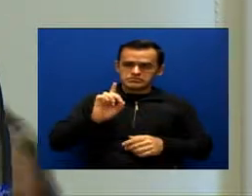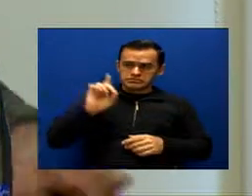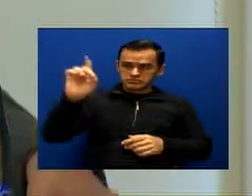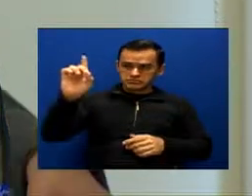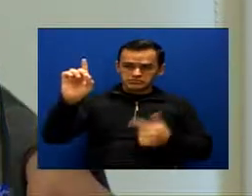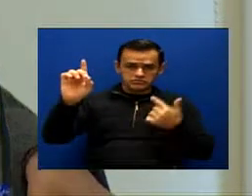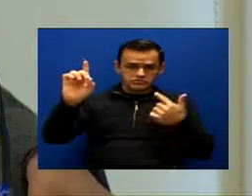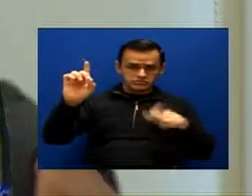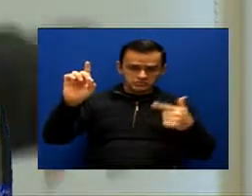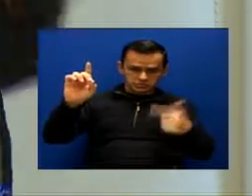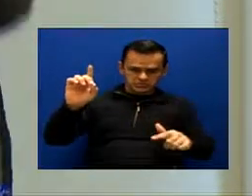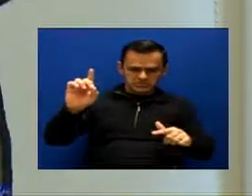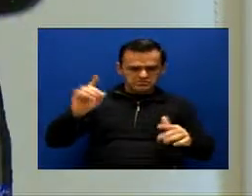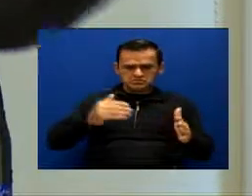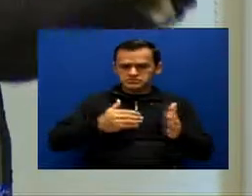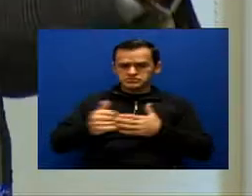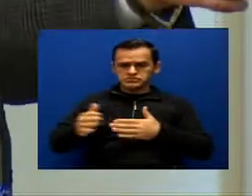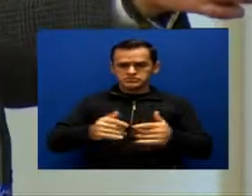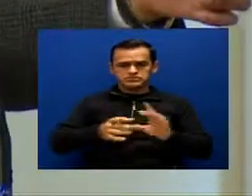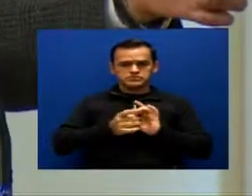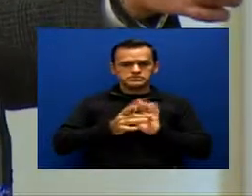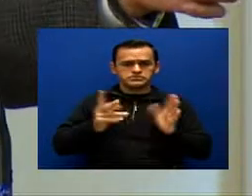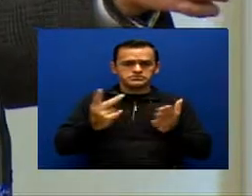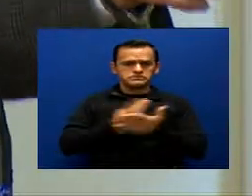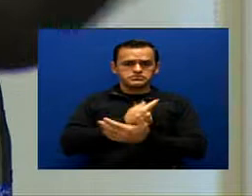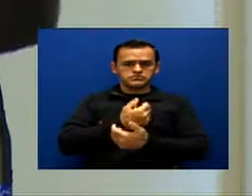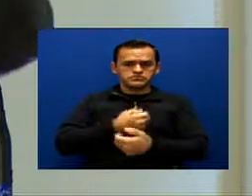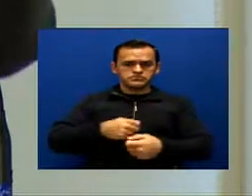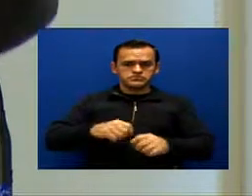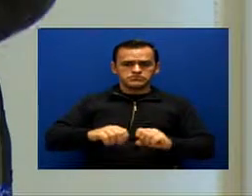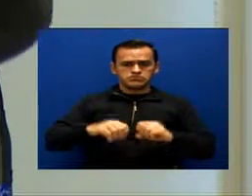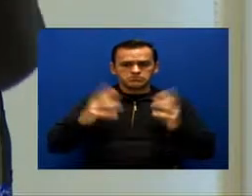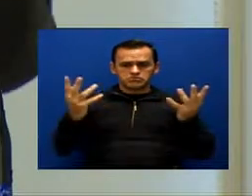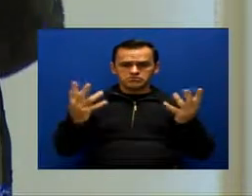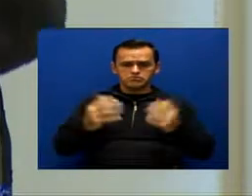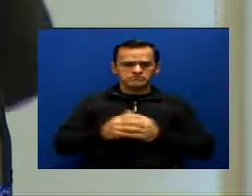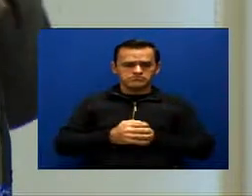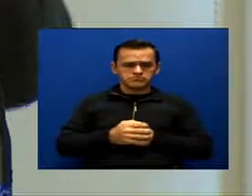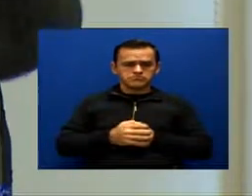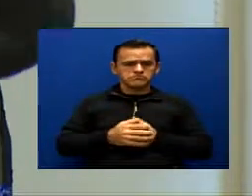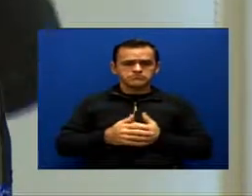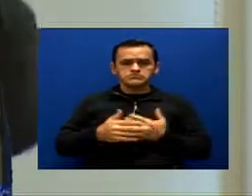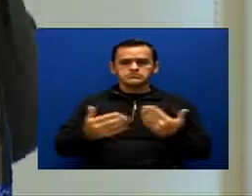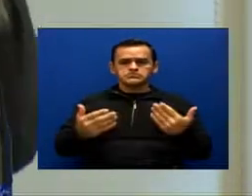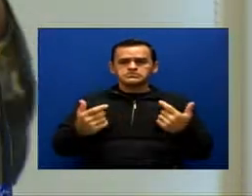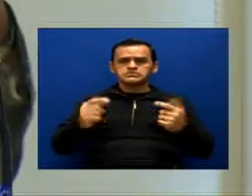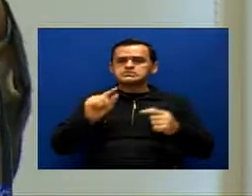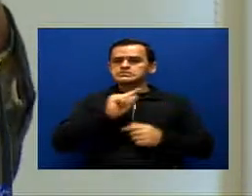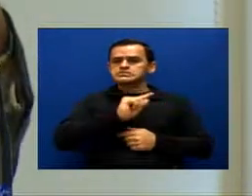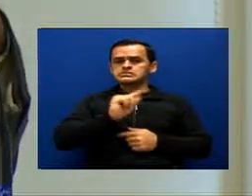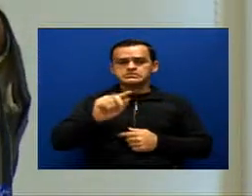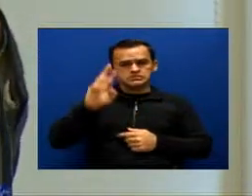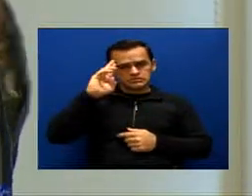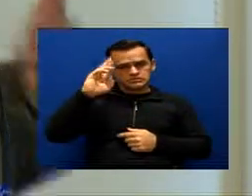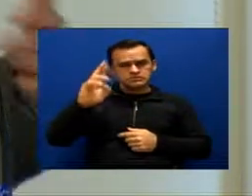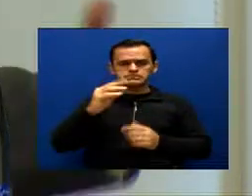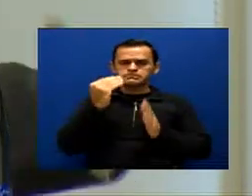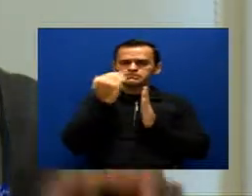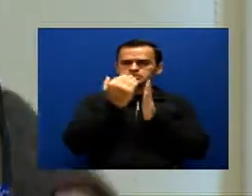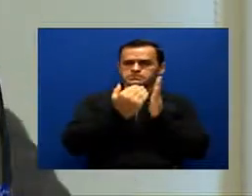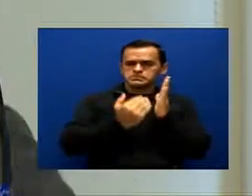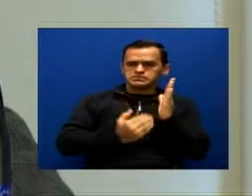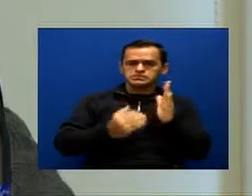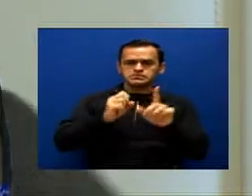é permitido. E é o que nós estamos vendo aí. Quem é que está querendo estabelecer os padrões para a